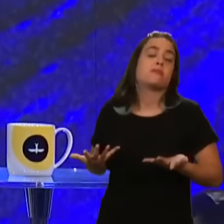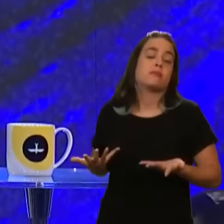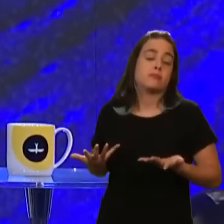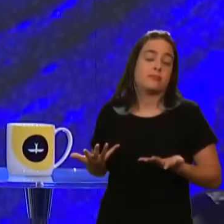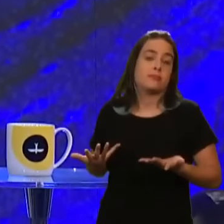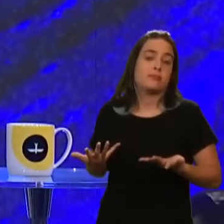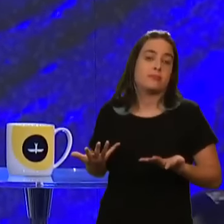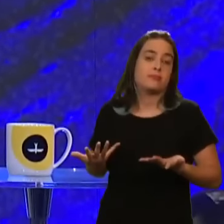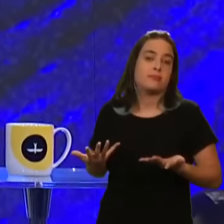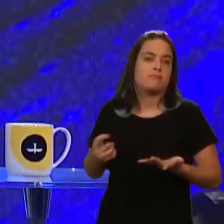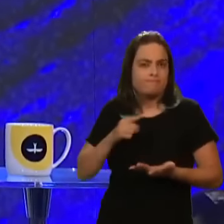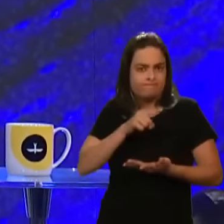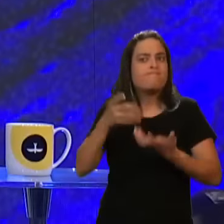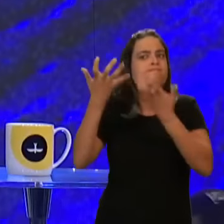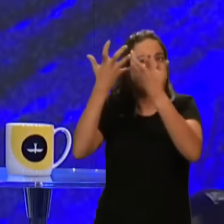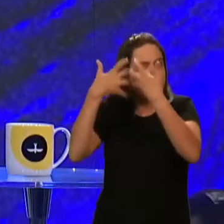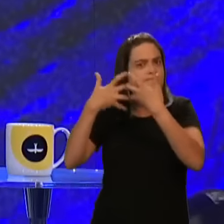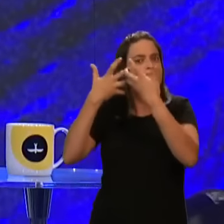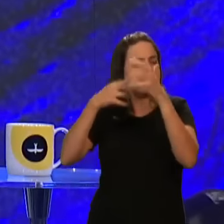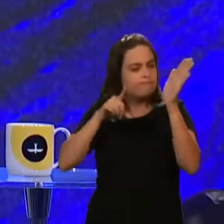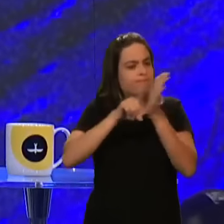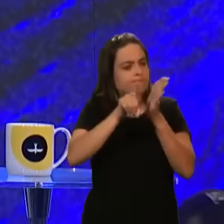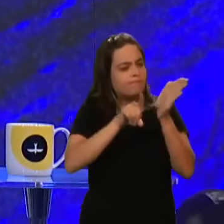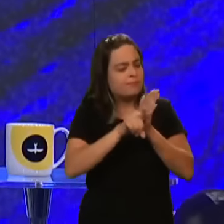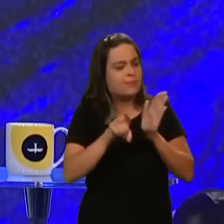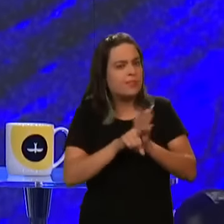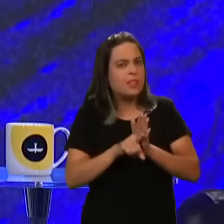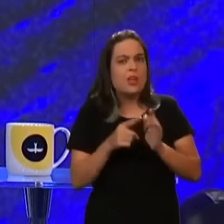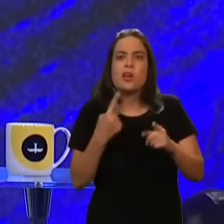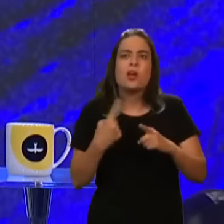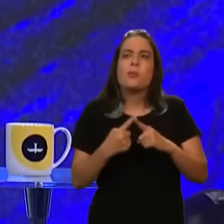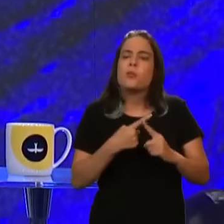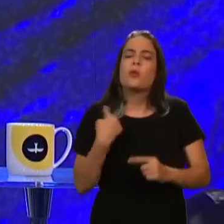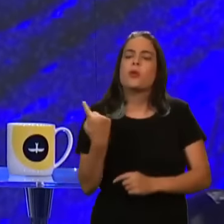essa pergunta hoje é para mim e para você. Por que nós estamos aqui?